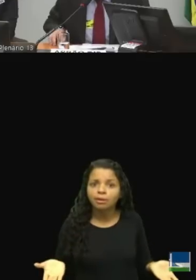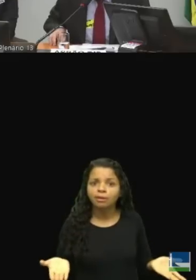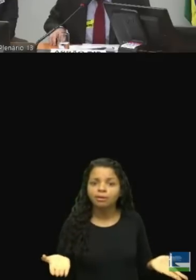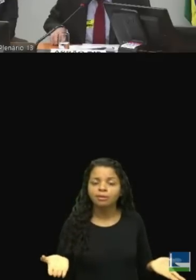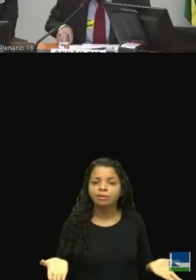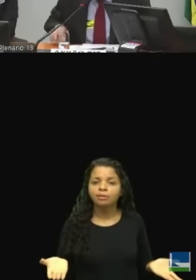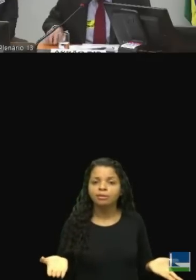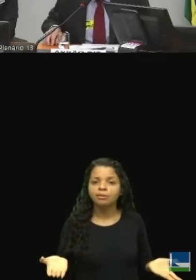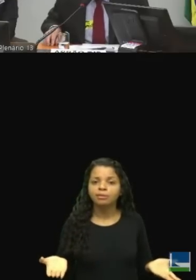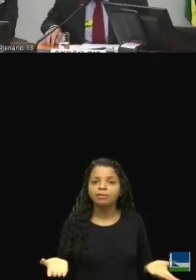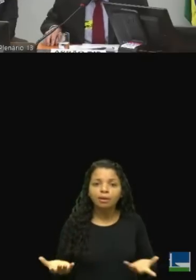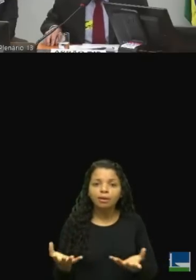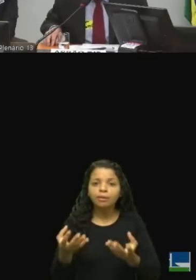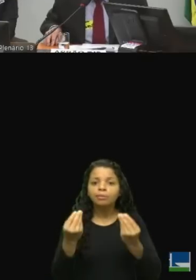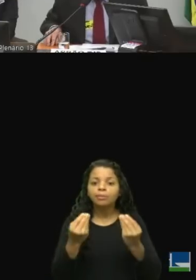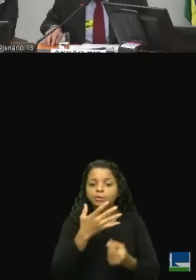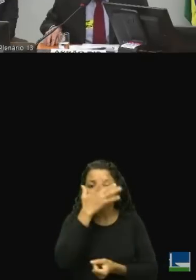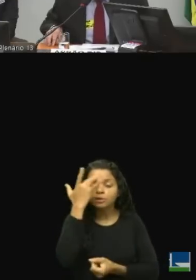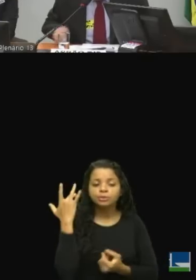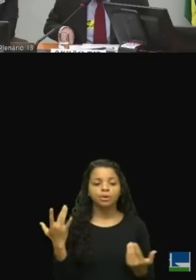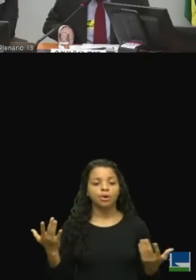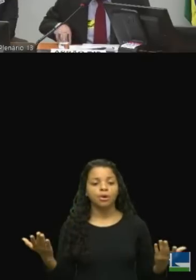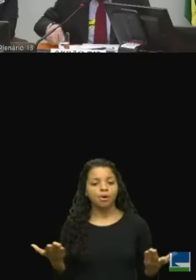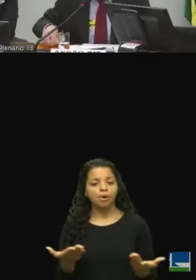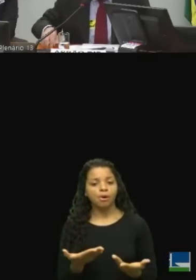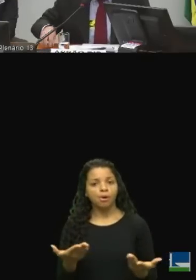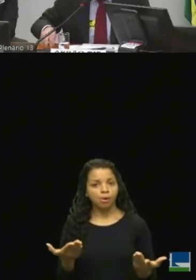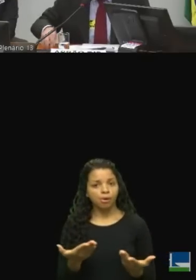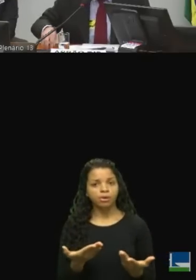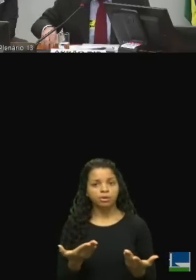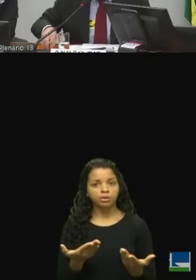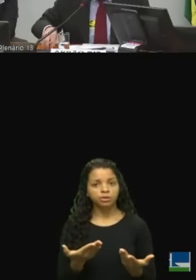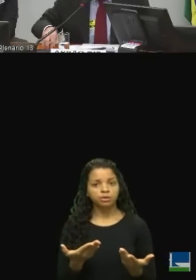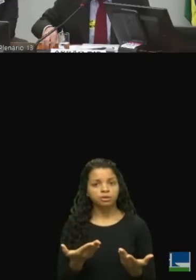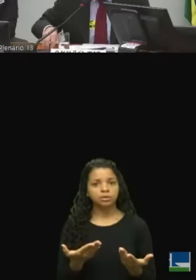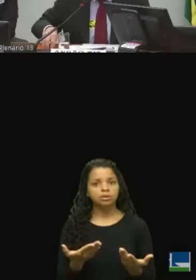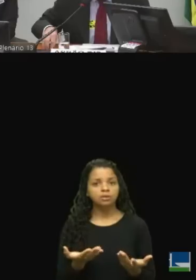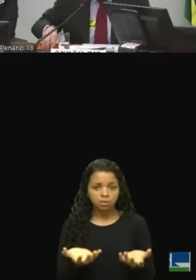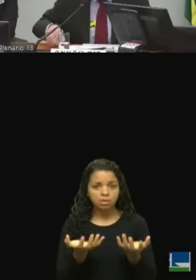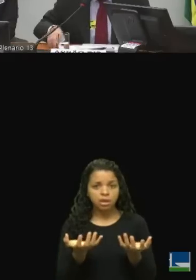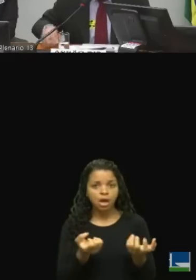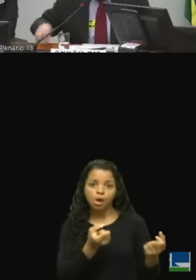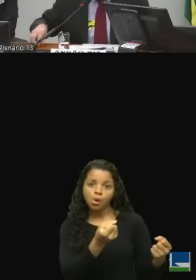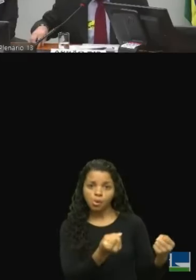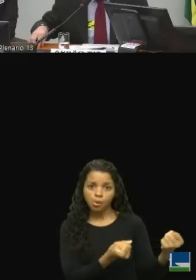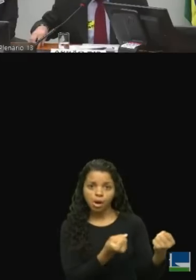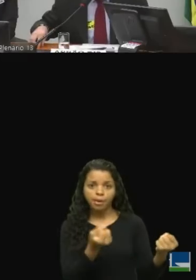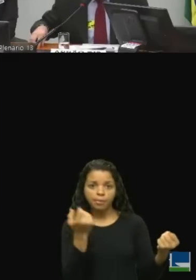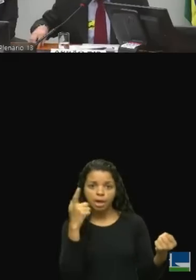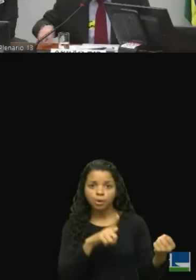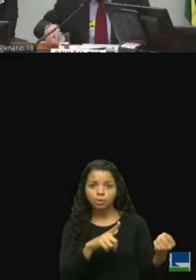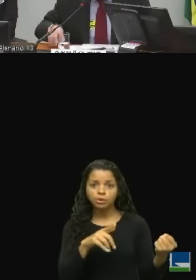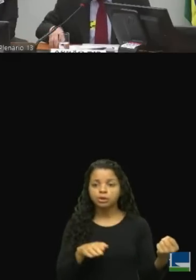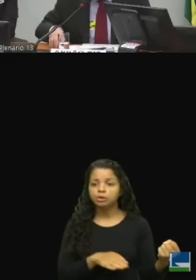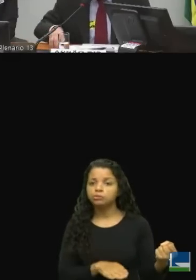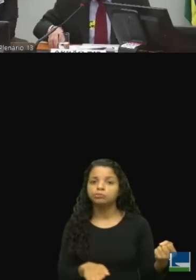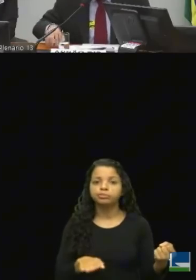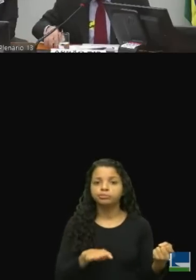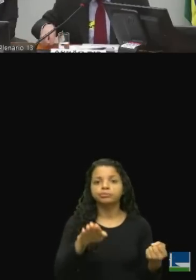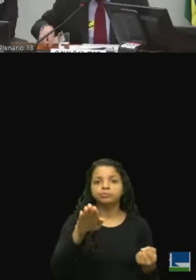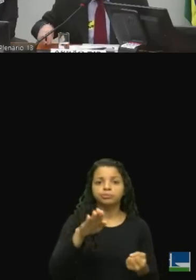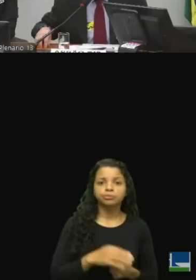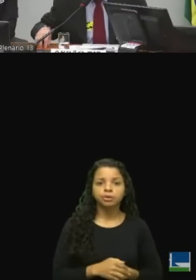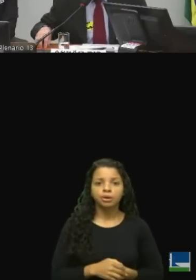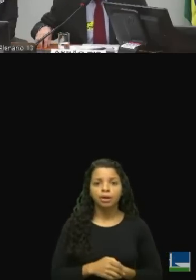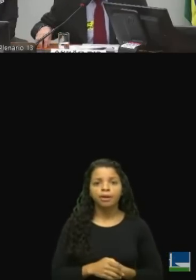das pessoas, hoje, optam por ter um carro na garagem para poder se locomover e não sequer tem